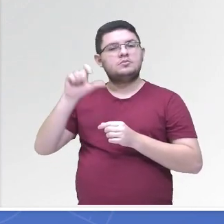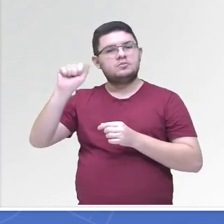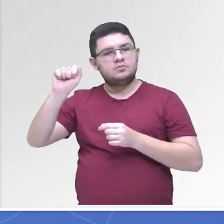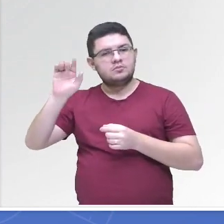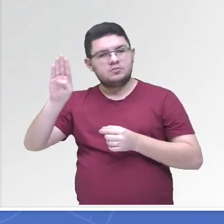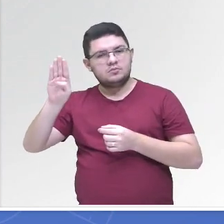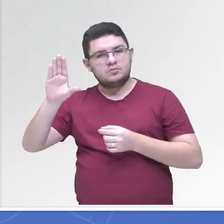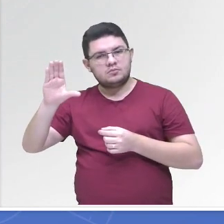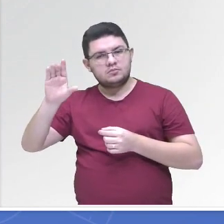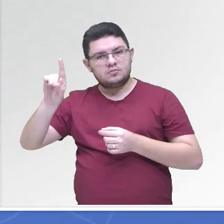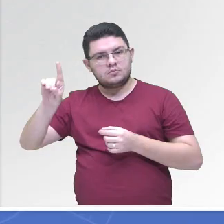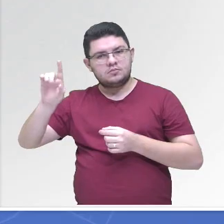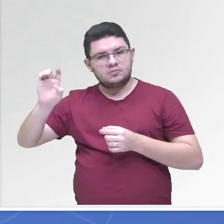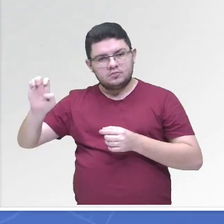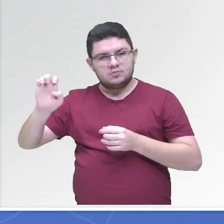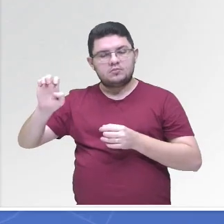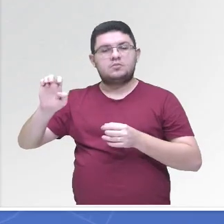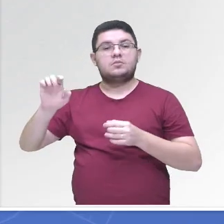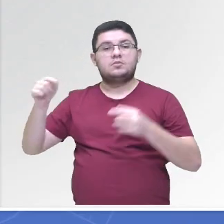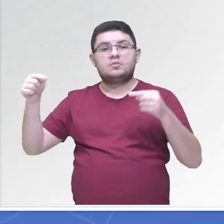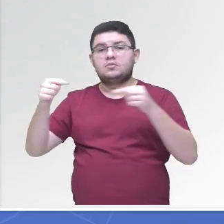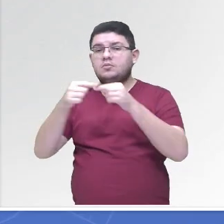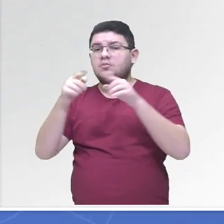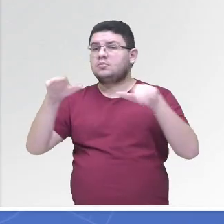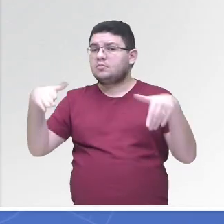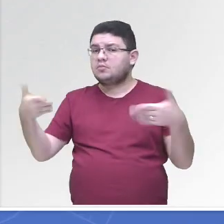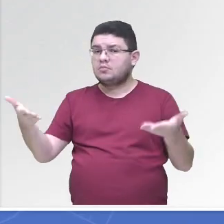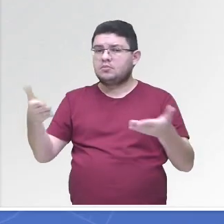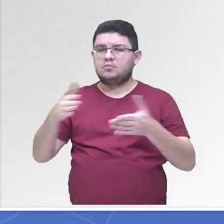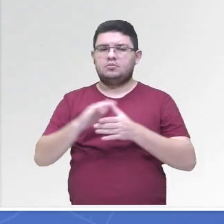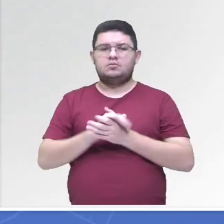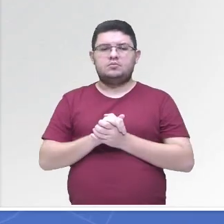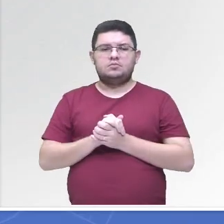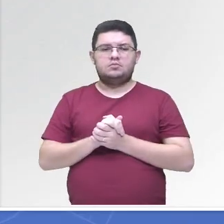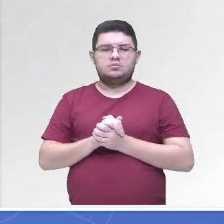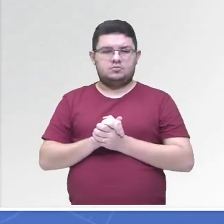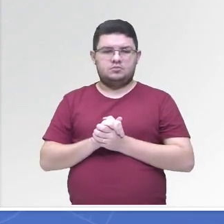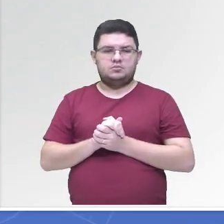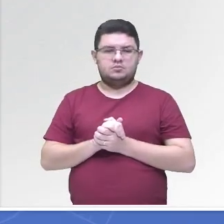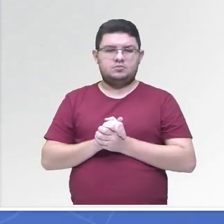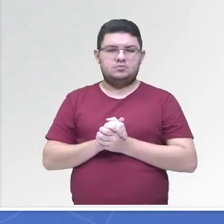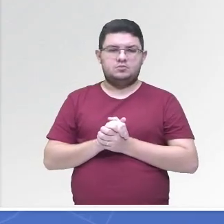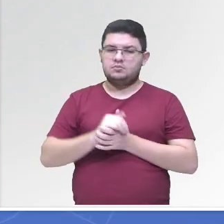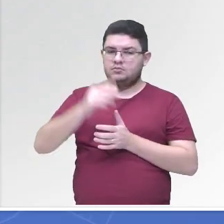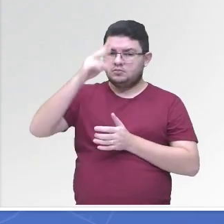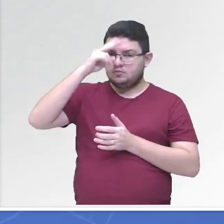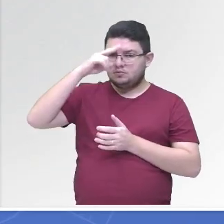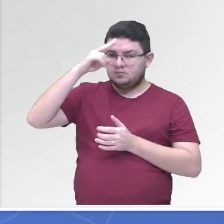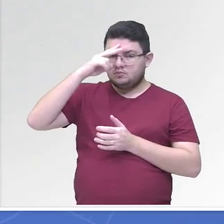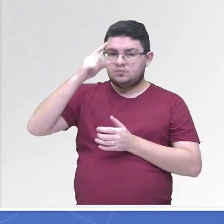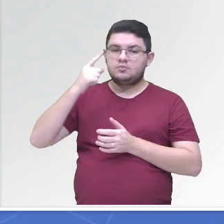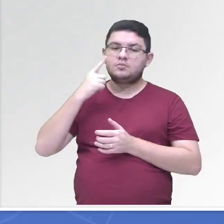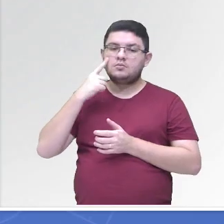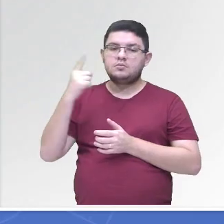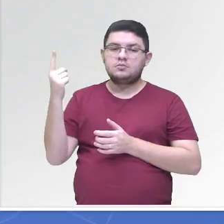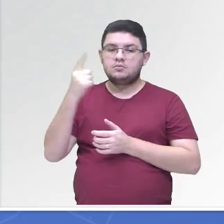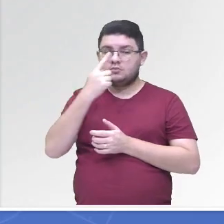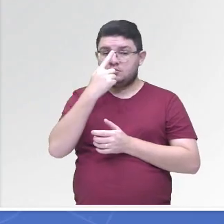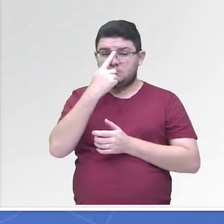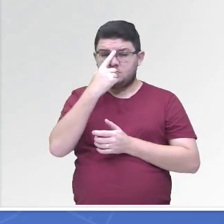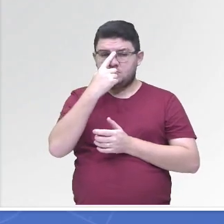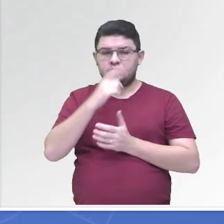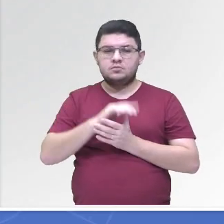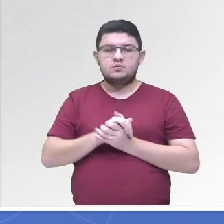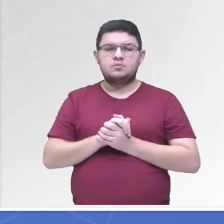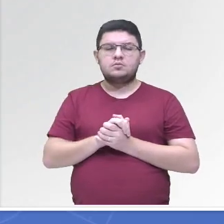essa transformação física da passagem? Aqui, tá aqui a chave da questão mais uma vez. Então,